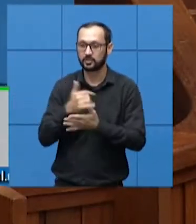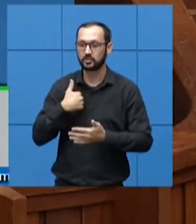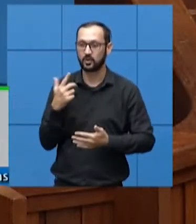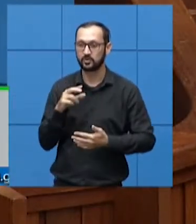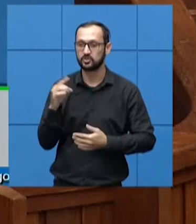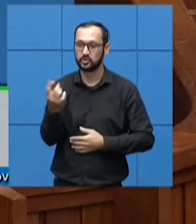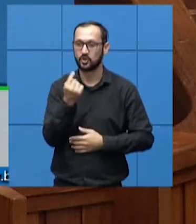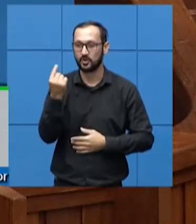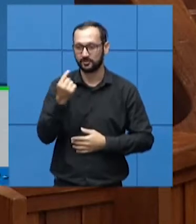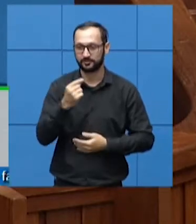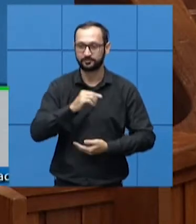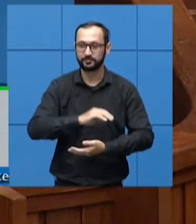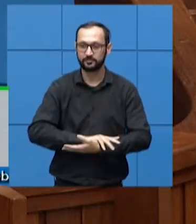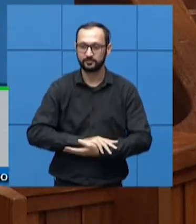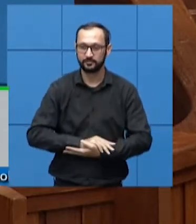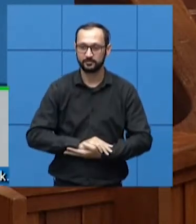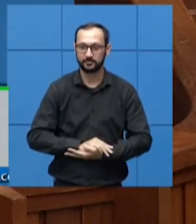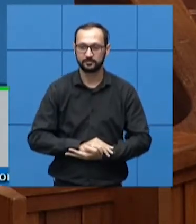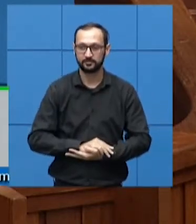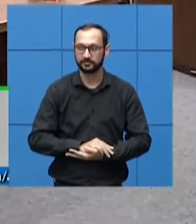nós.